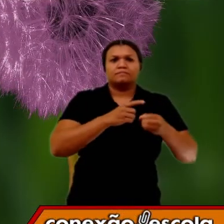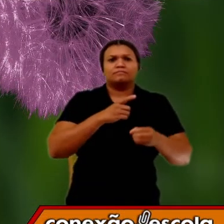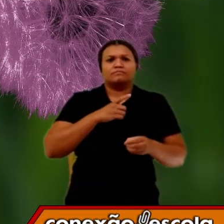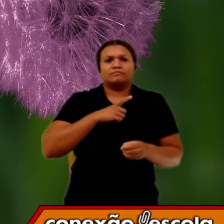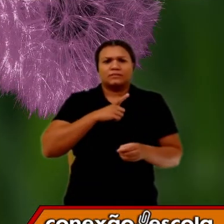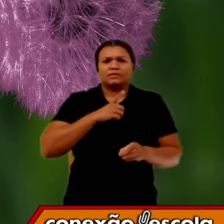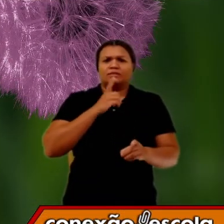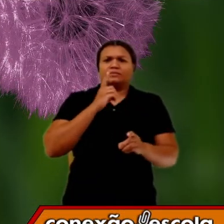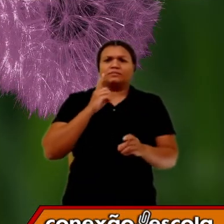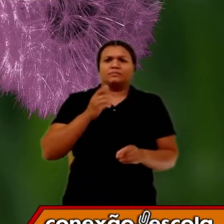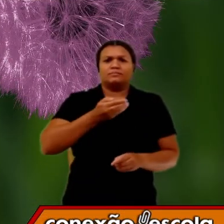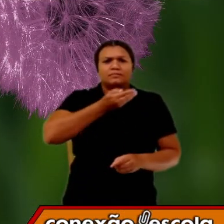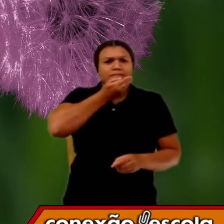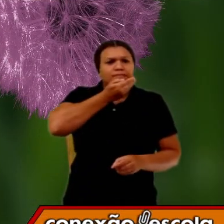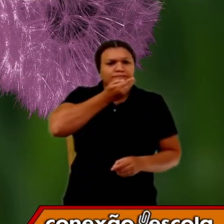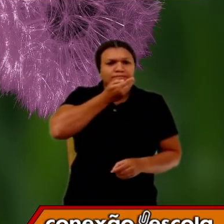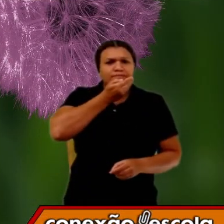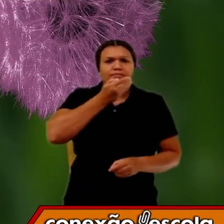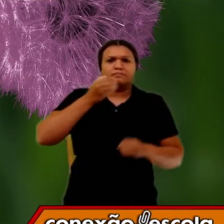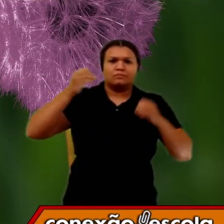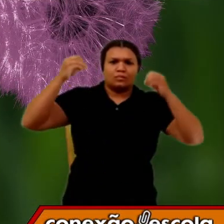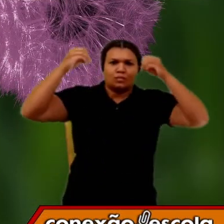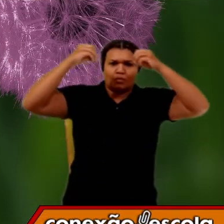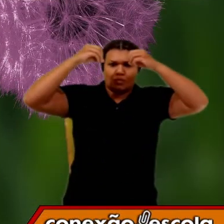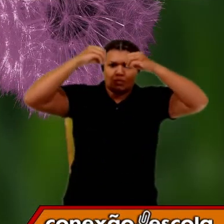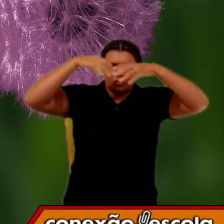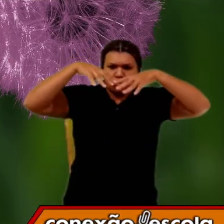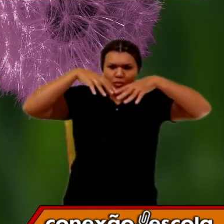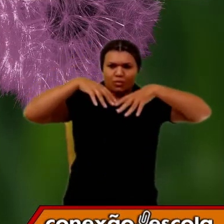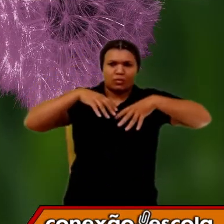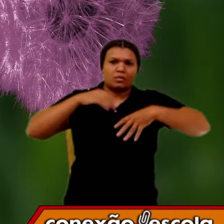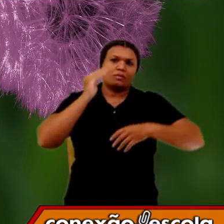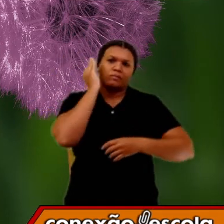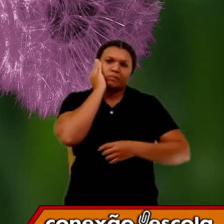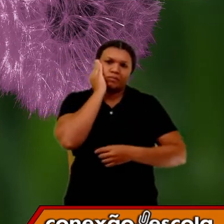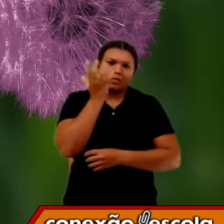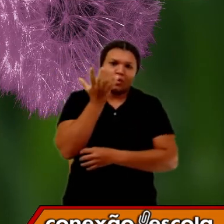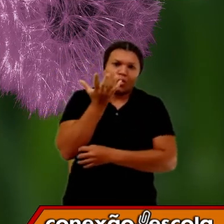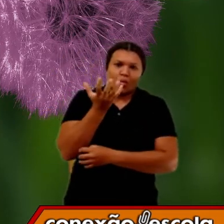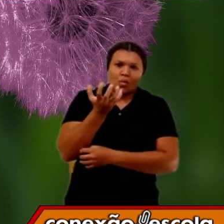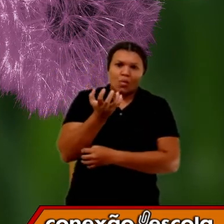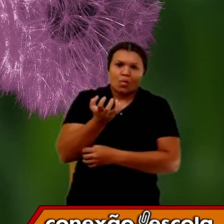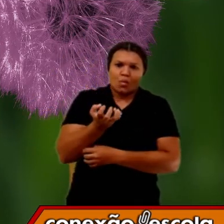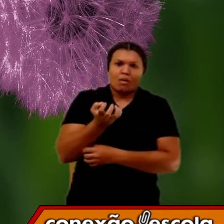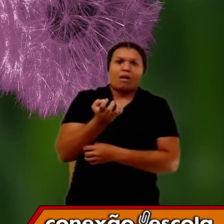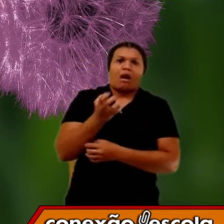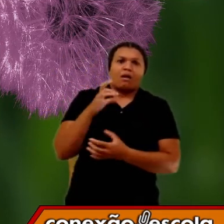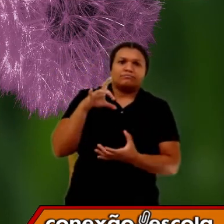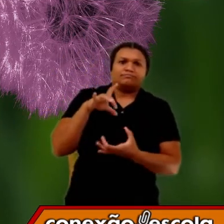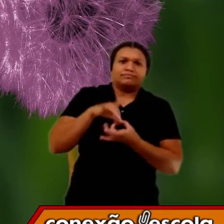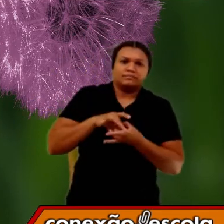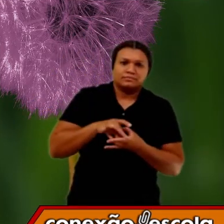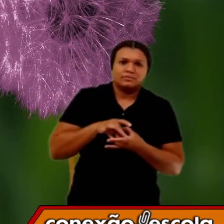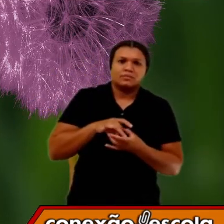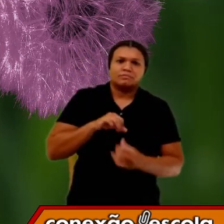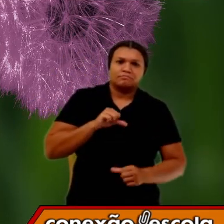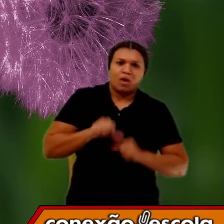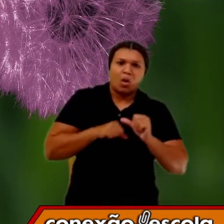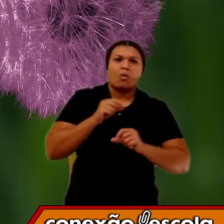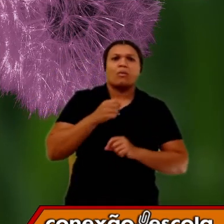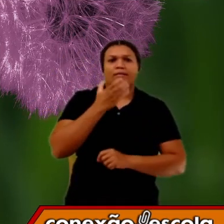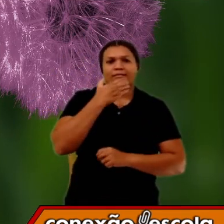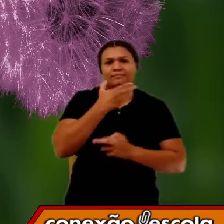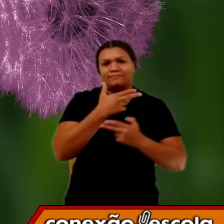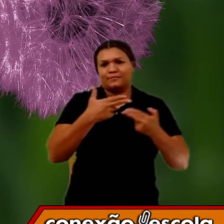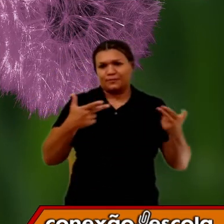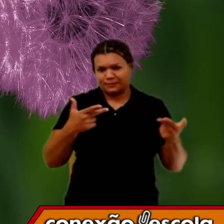encontram, quando ocorre a fecundação, o ovário se transforma nessa estrutura que nós chamamos de fruto. E lá